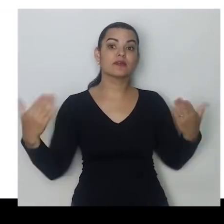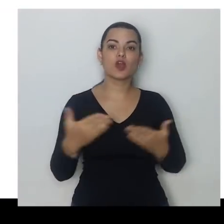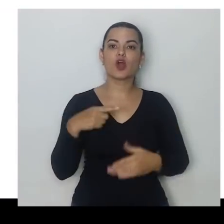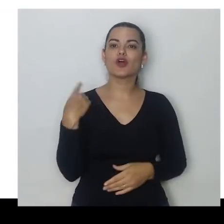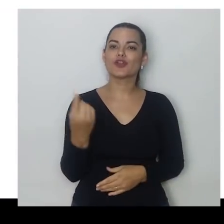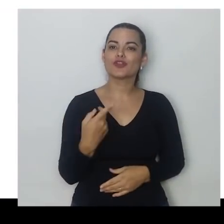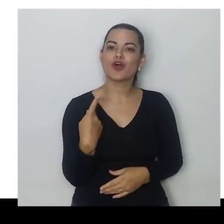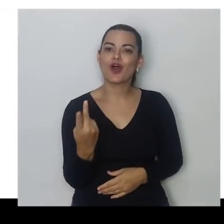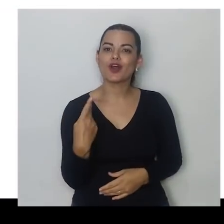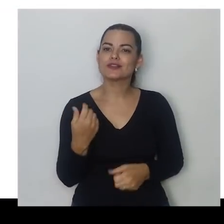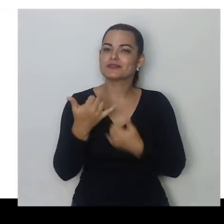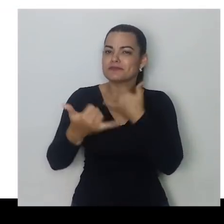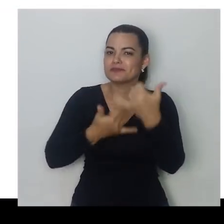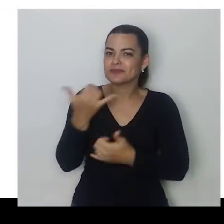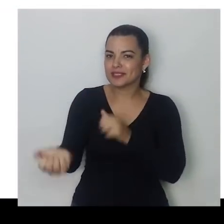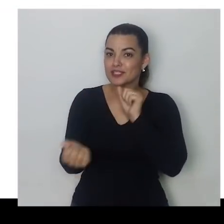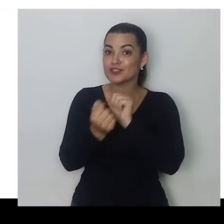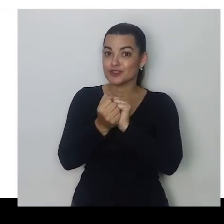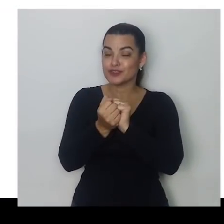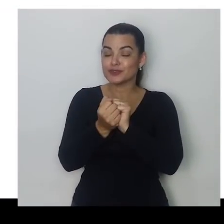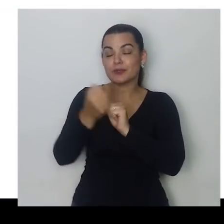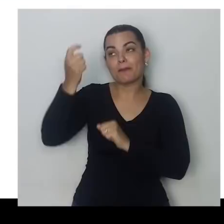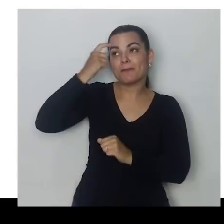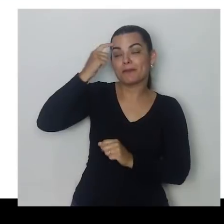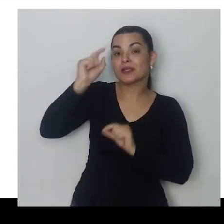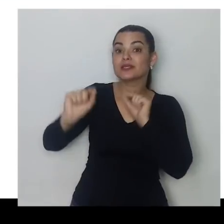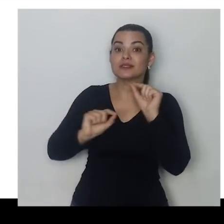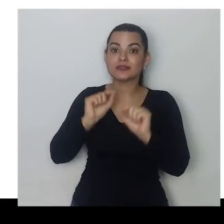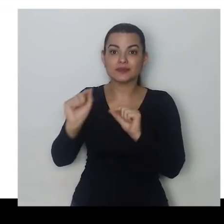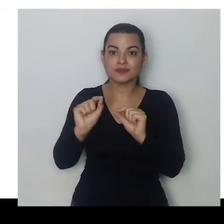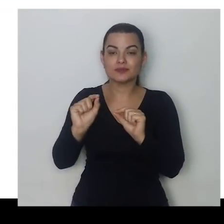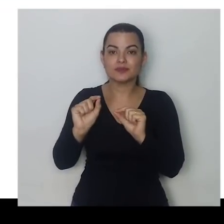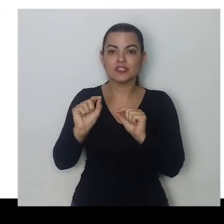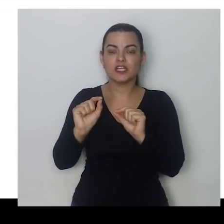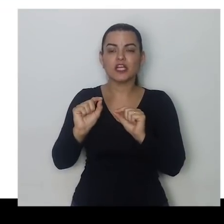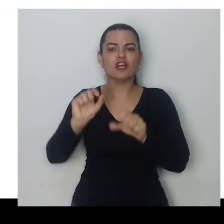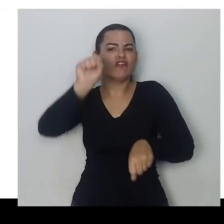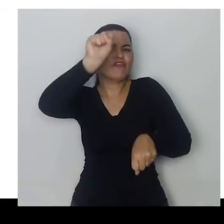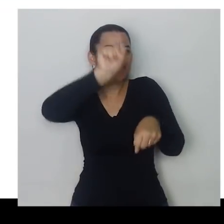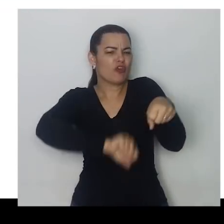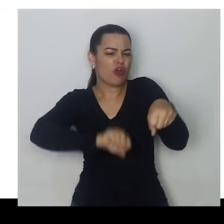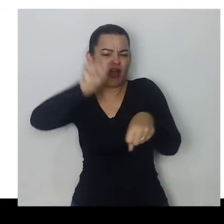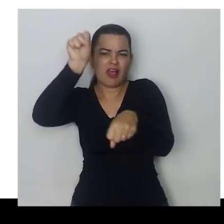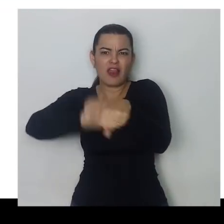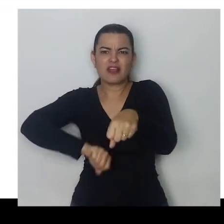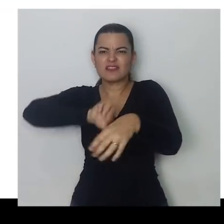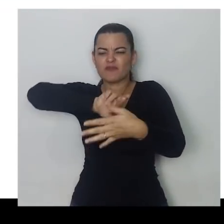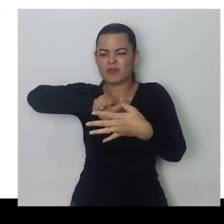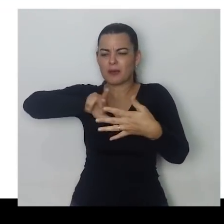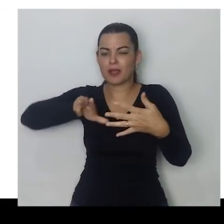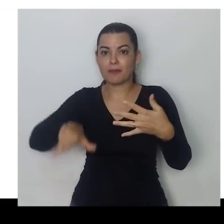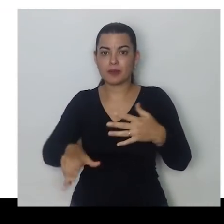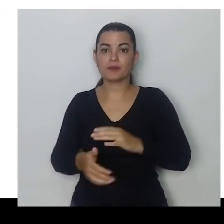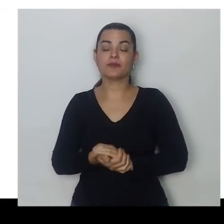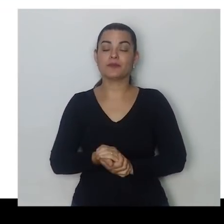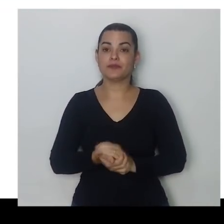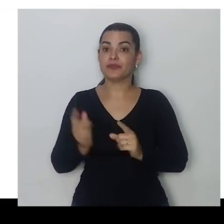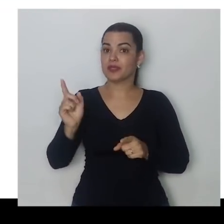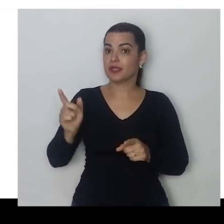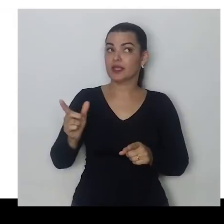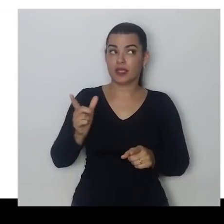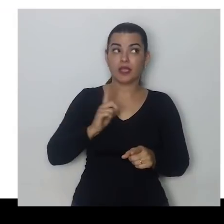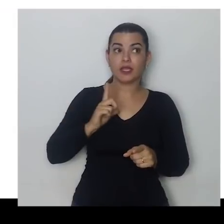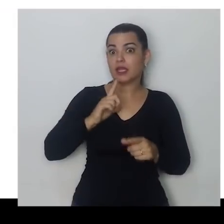agora é para experimentarmos uma proposta juntos, pensando nos diferentes tipos de violência que